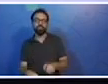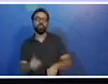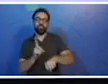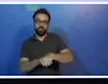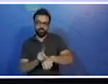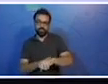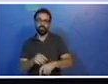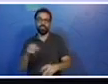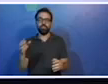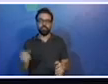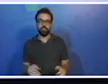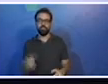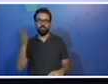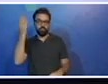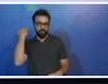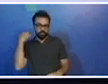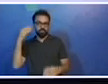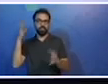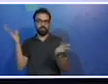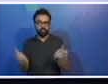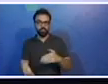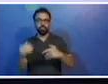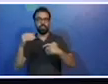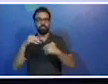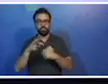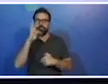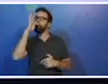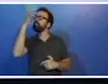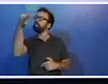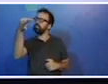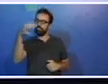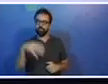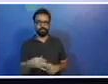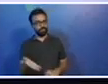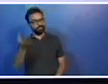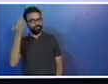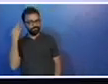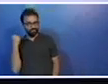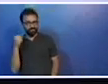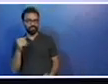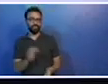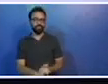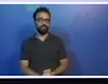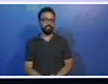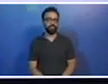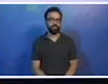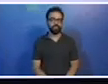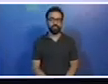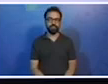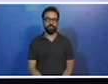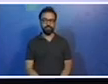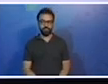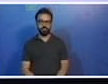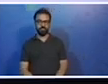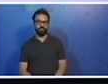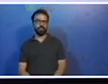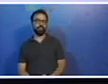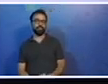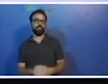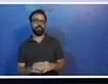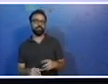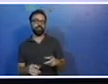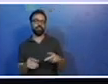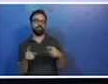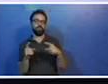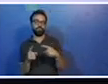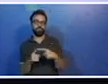interrogativo. Lembraram, galera? Então, bora lá que nossa aula é curta. Presente simples.